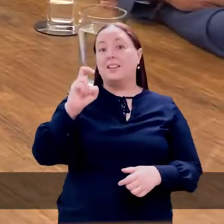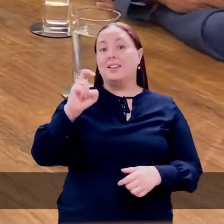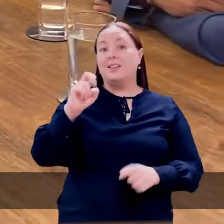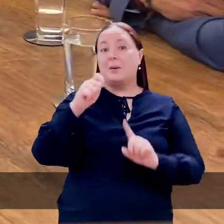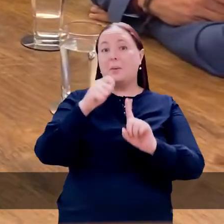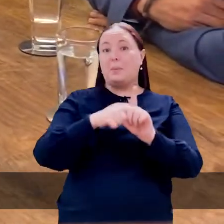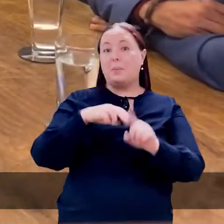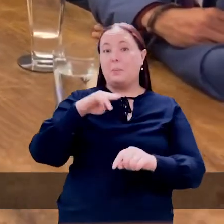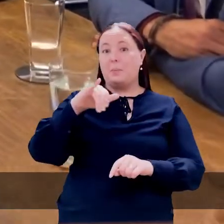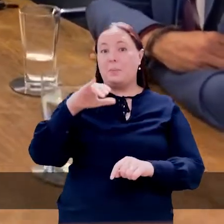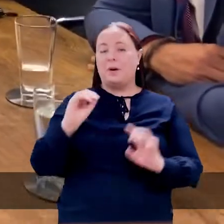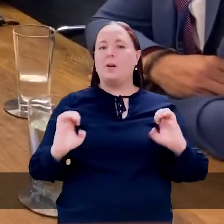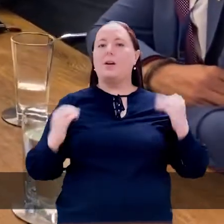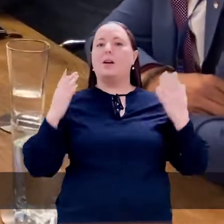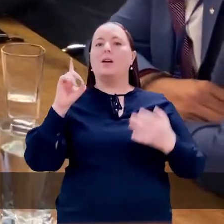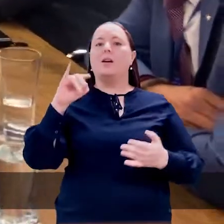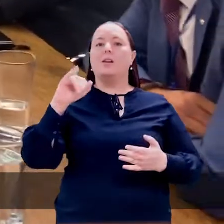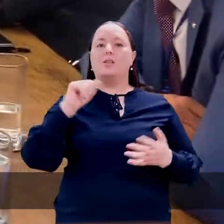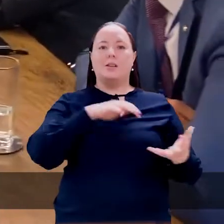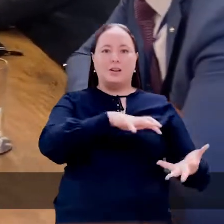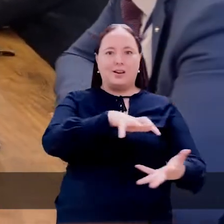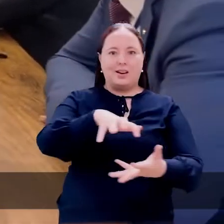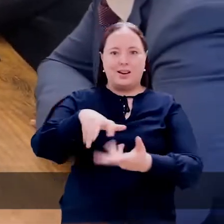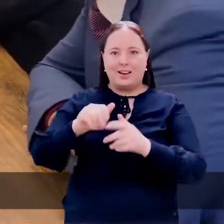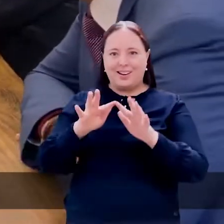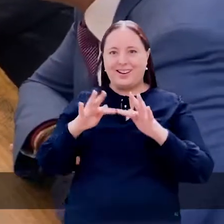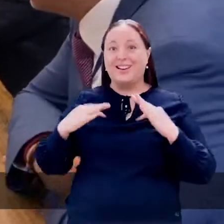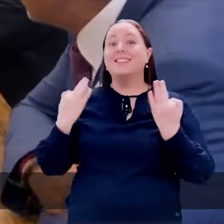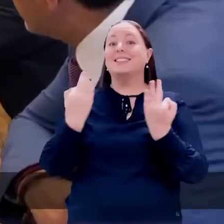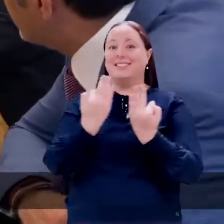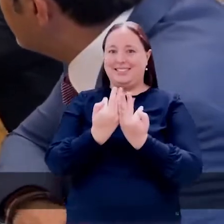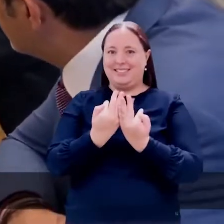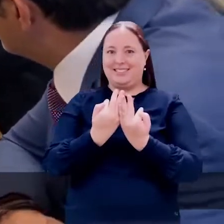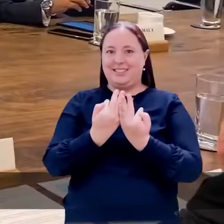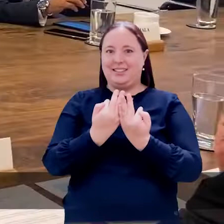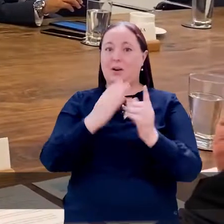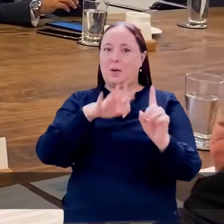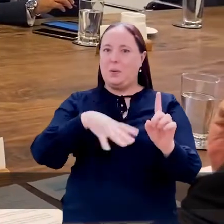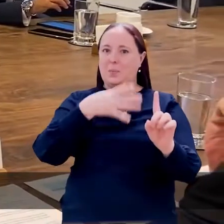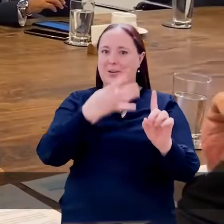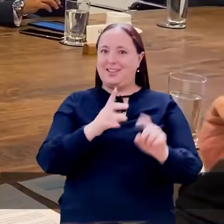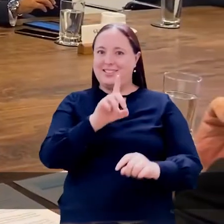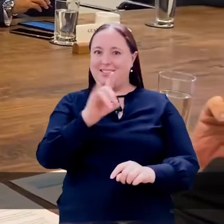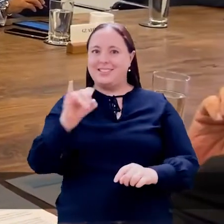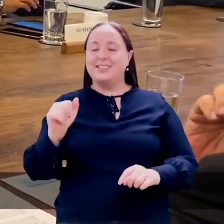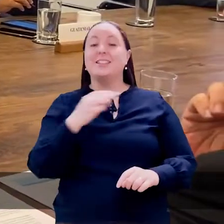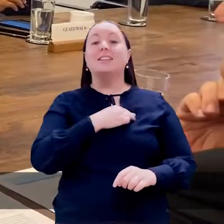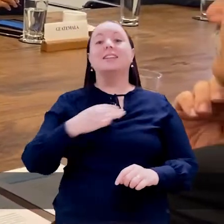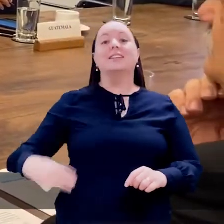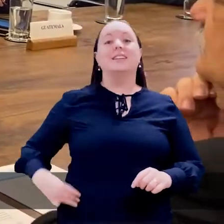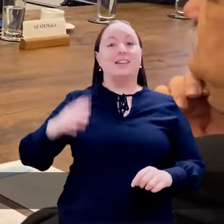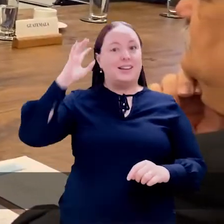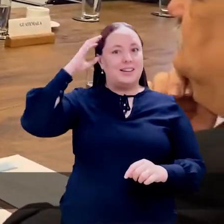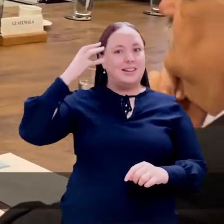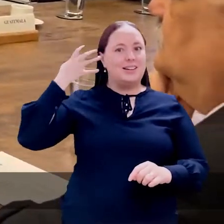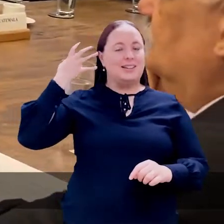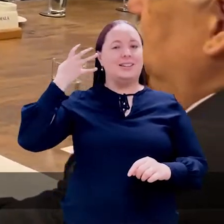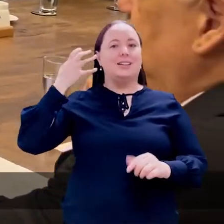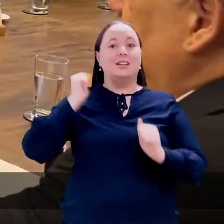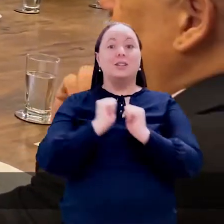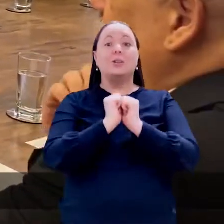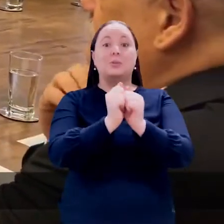No dia 15 de maio é comemorado o Dia Internacional da Família. E para homenagear a data, a ministra Cristiane